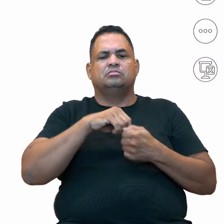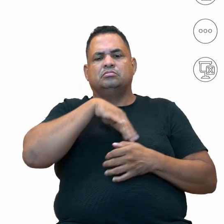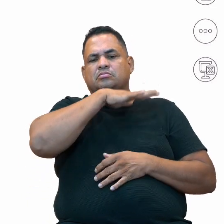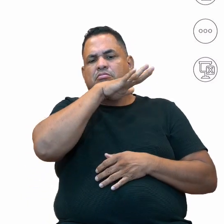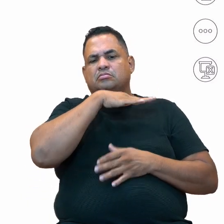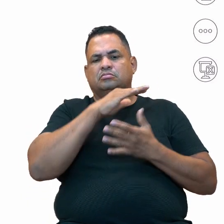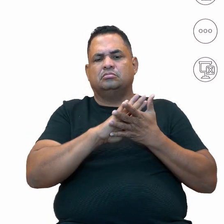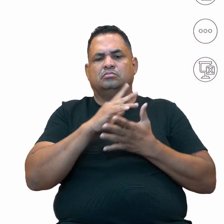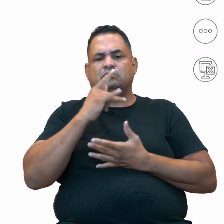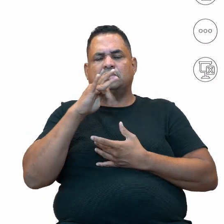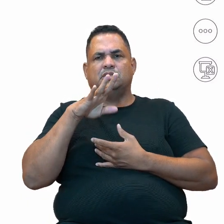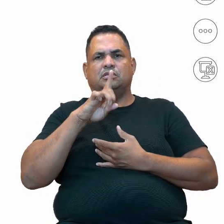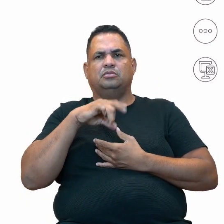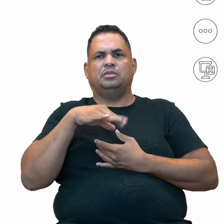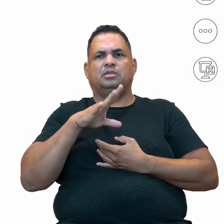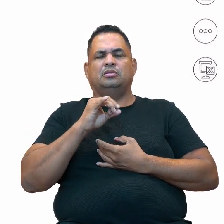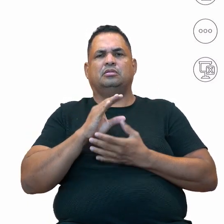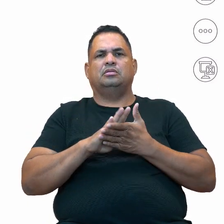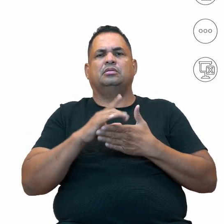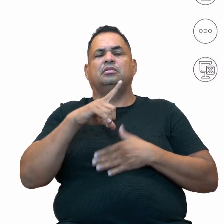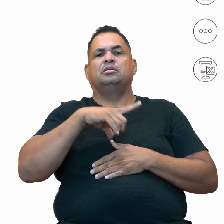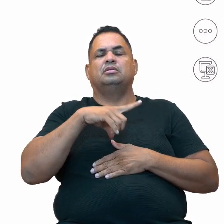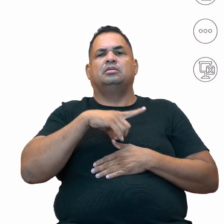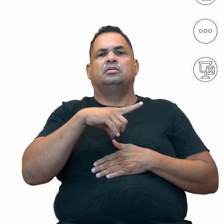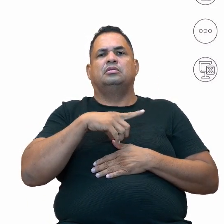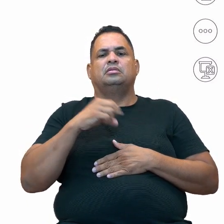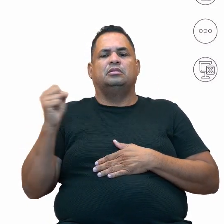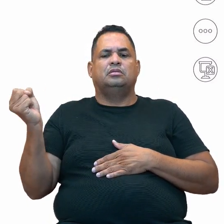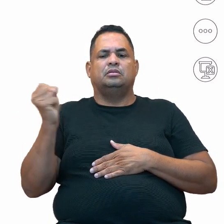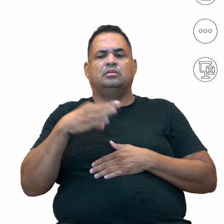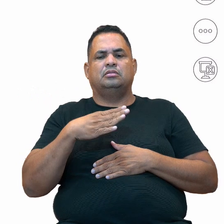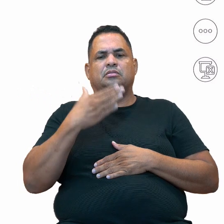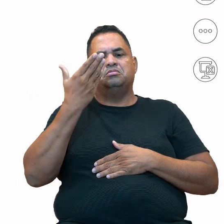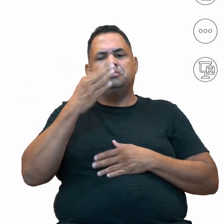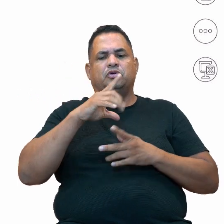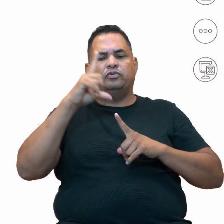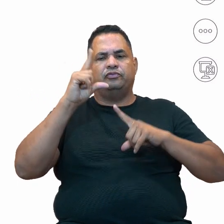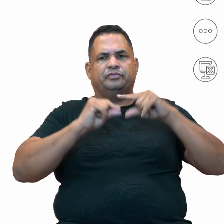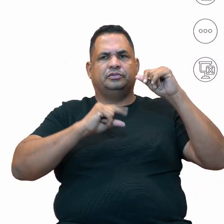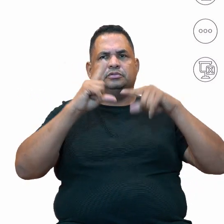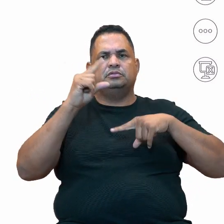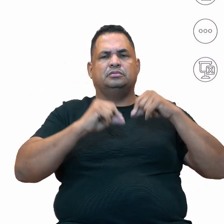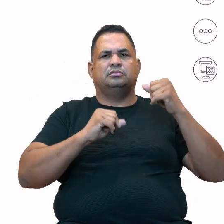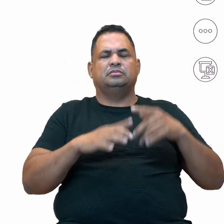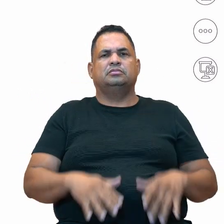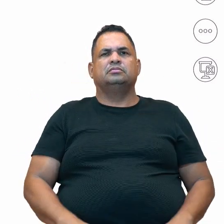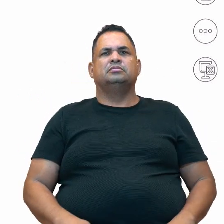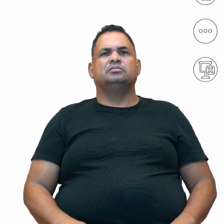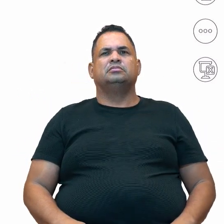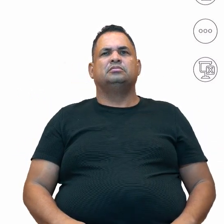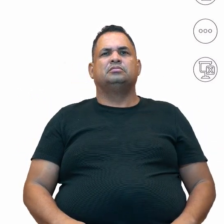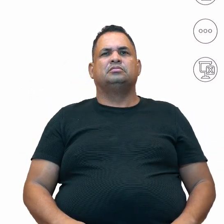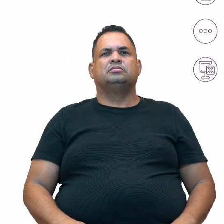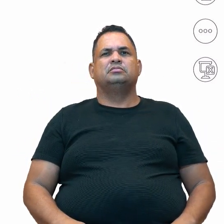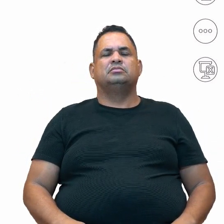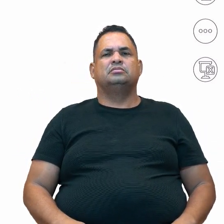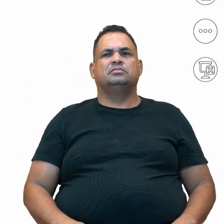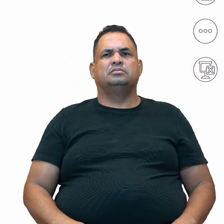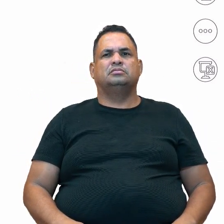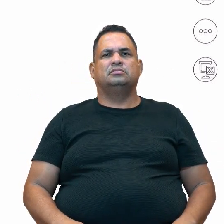plateuminto, eu vou ter uma nova planária, várias delas. E descobrir isso também que acontece com